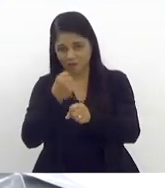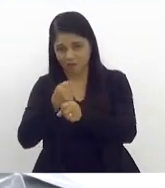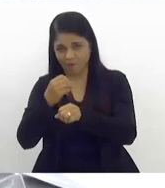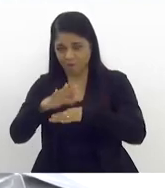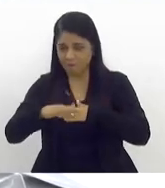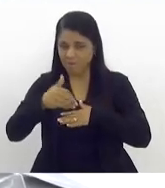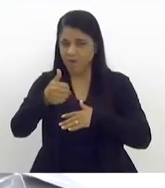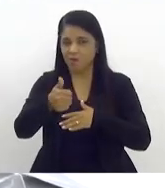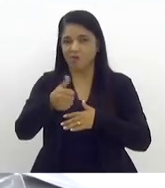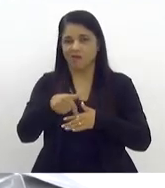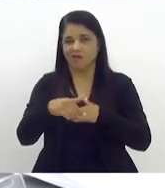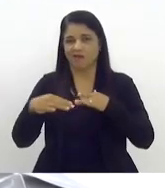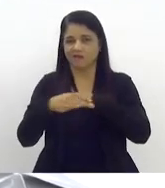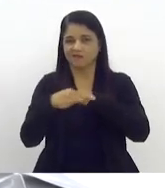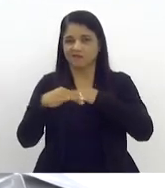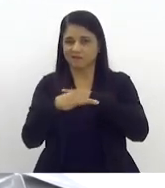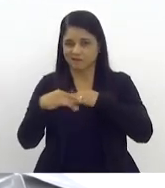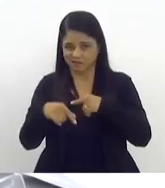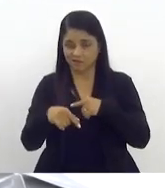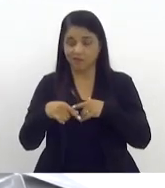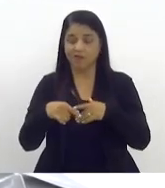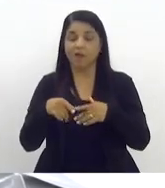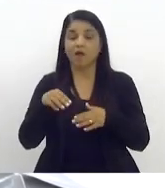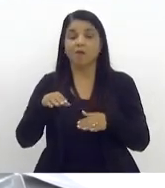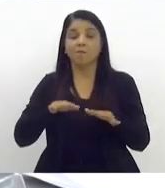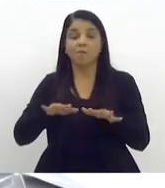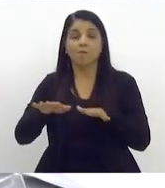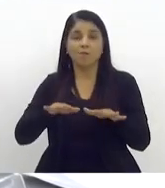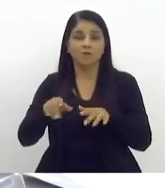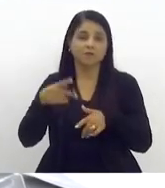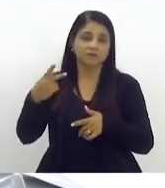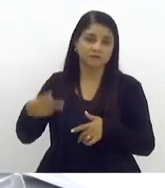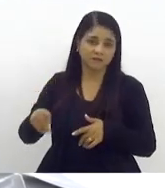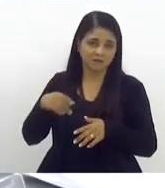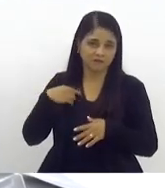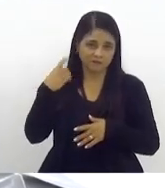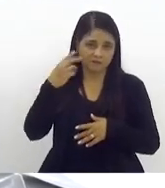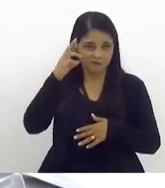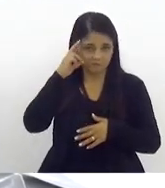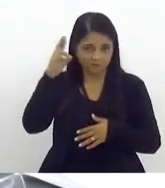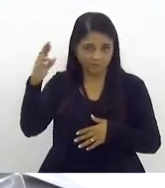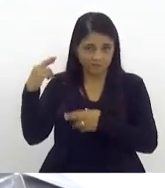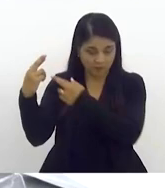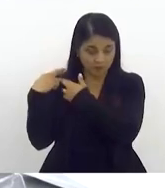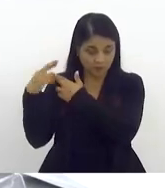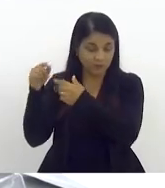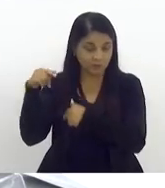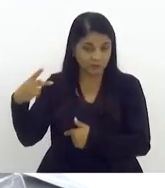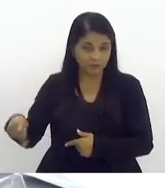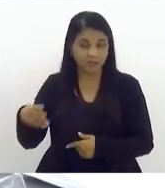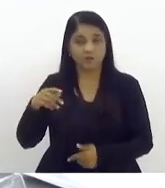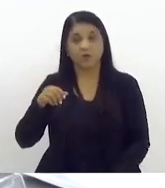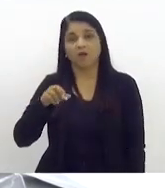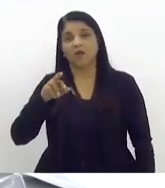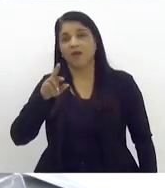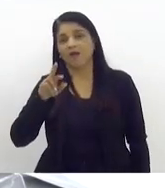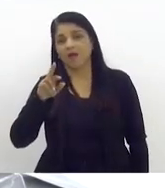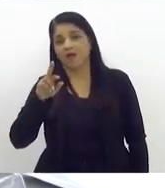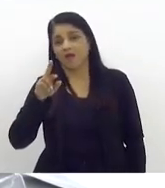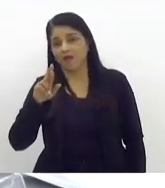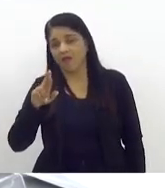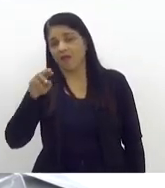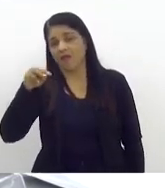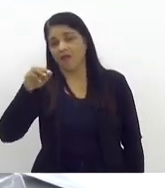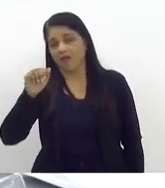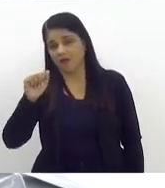capacidade, já que a mobilidade é a competência dele. Traduzindo em miúdos, é a capacidade do IRM poder realizar obra. Então, é essa discussão que